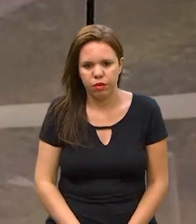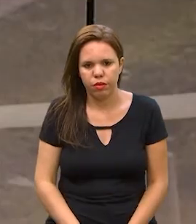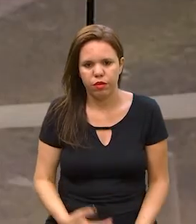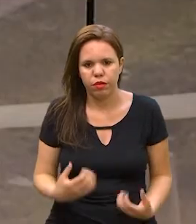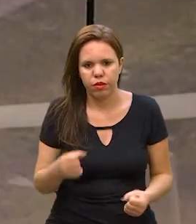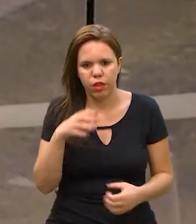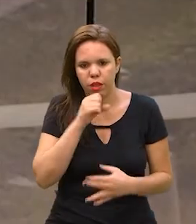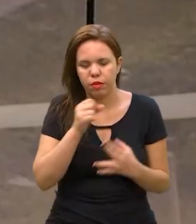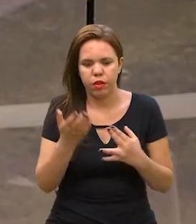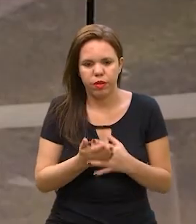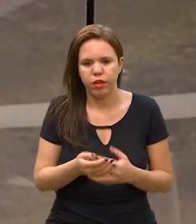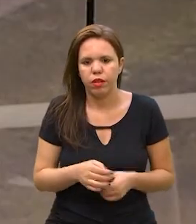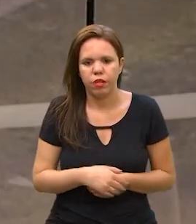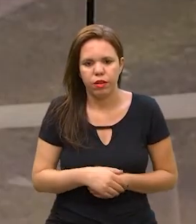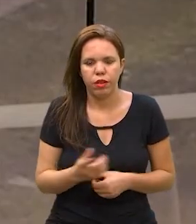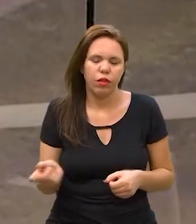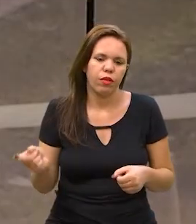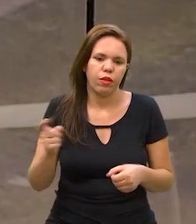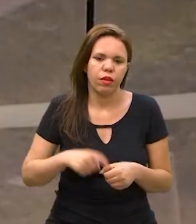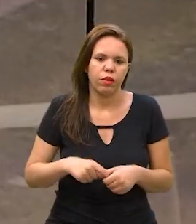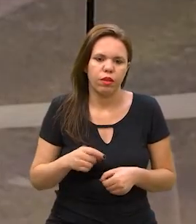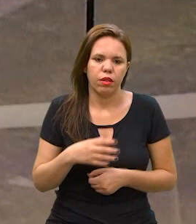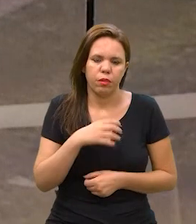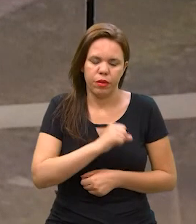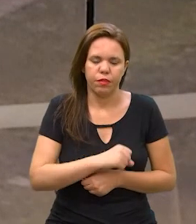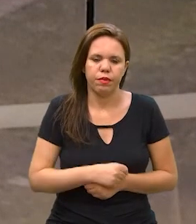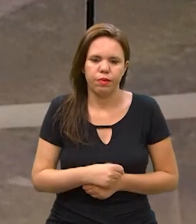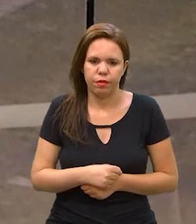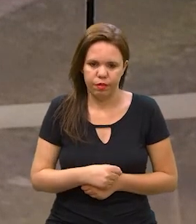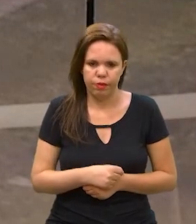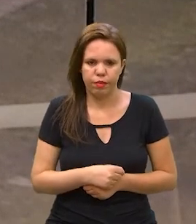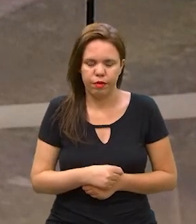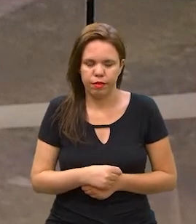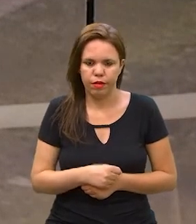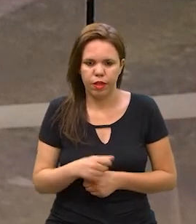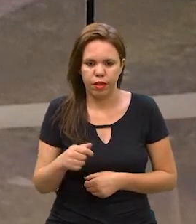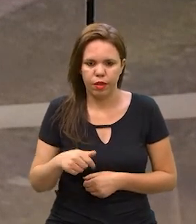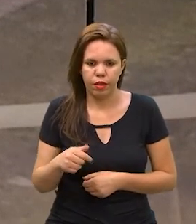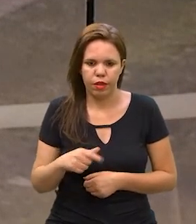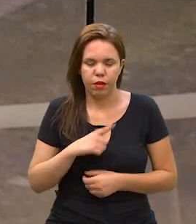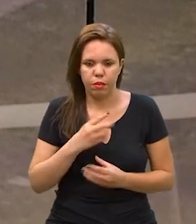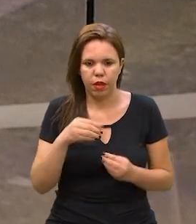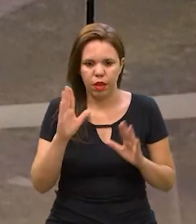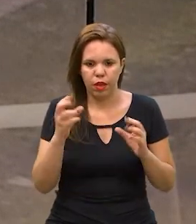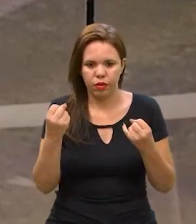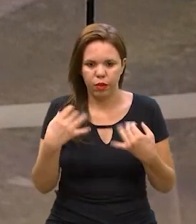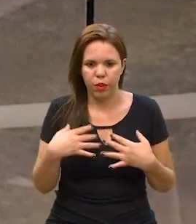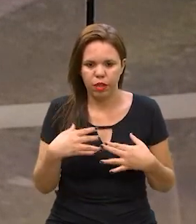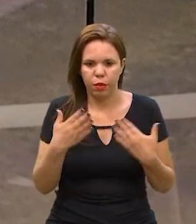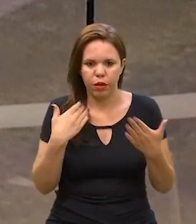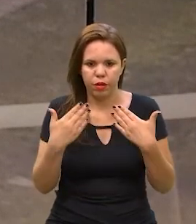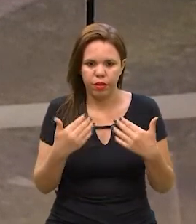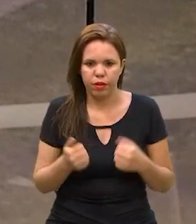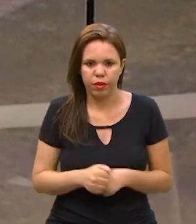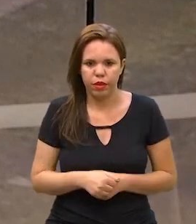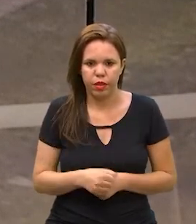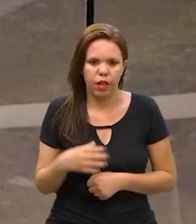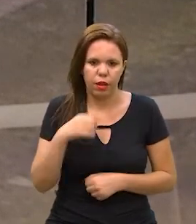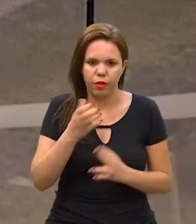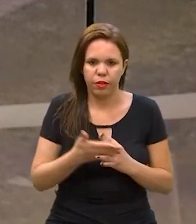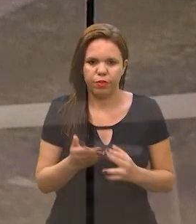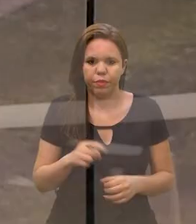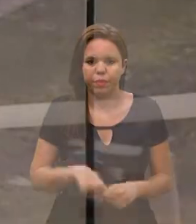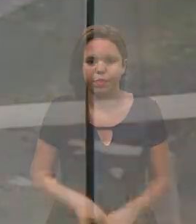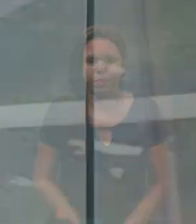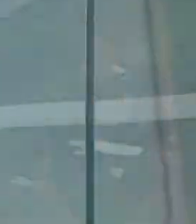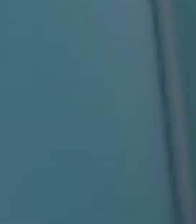vamos para um rápido intervalo e voltamos rapidinho, tá certo? Porque tem muito mais ainda pra gente conversar. Um copo d'água, um intervalo, a gente